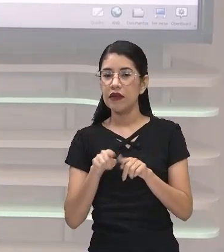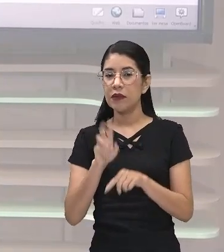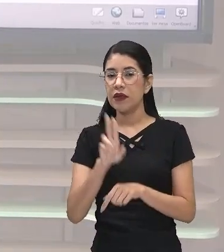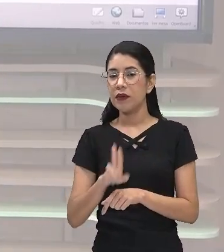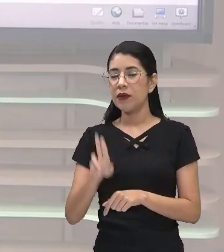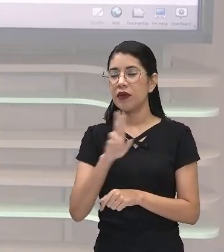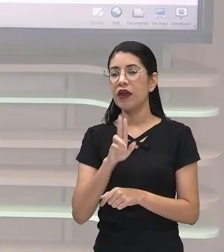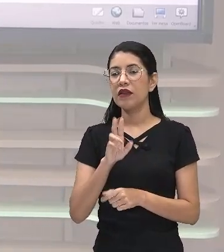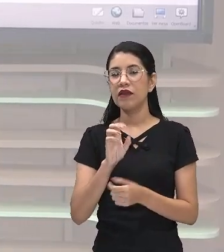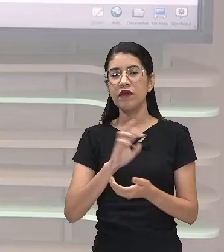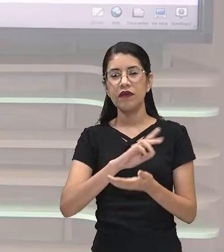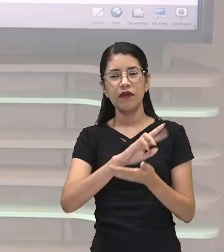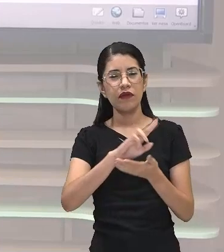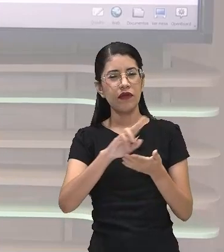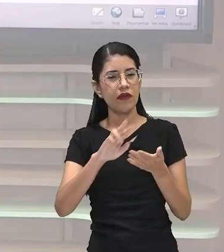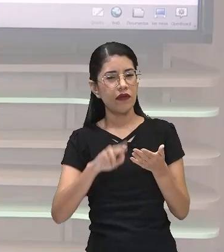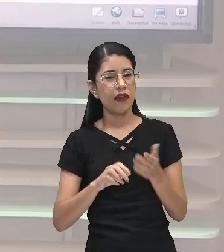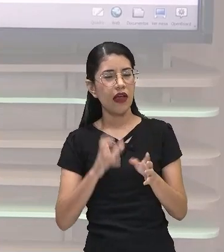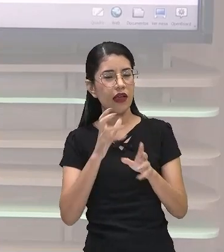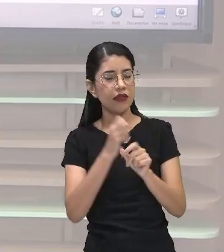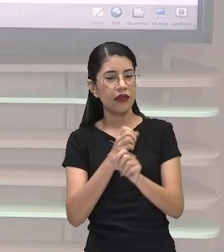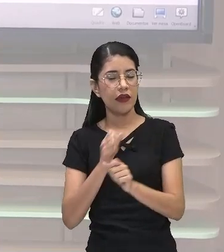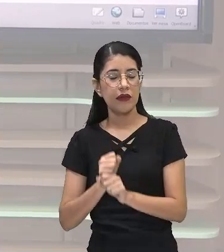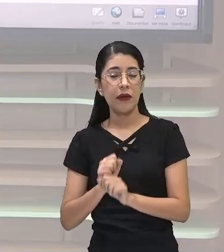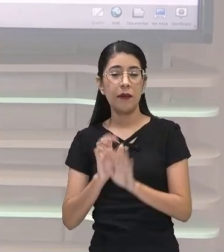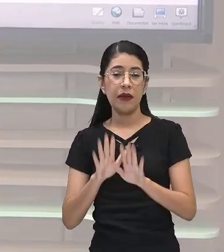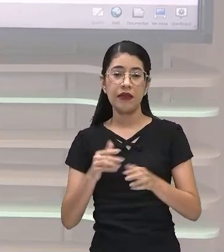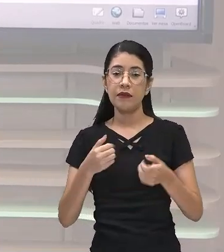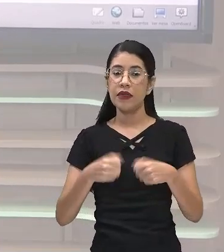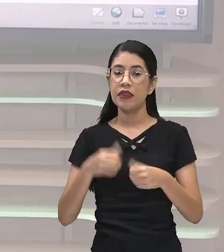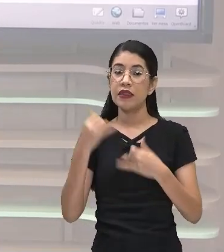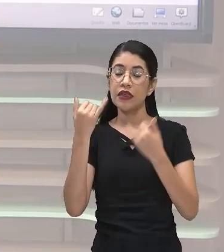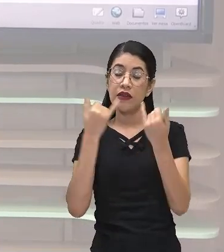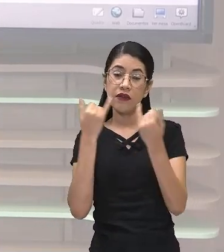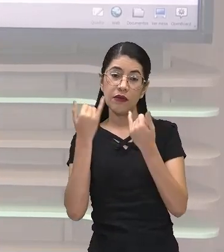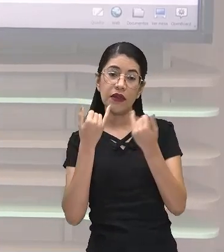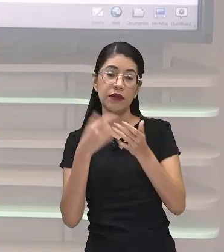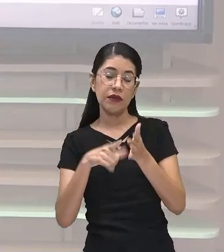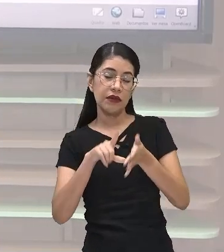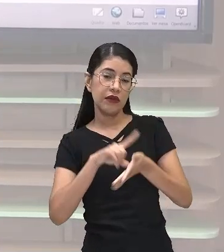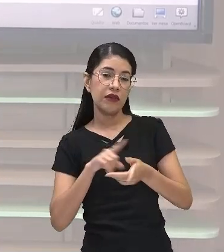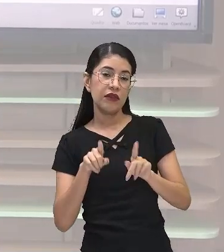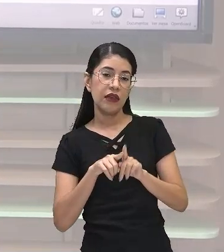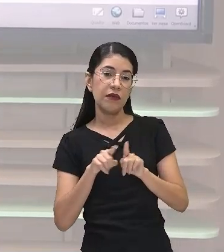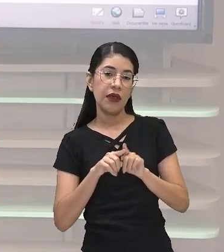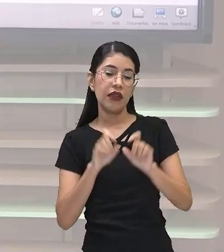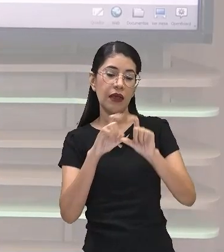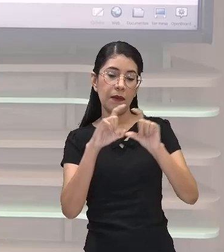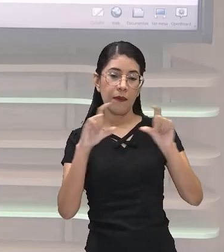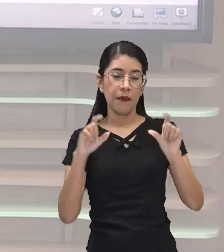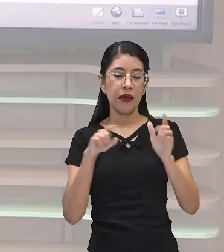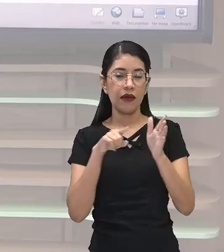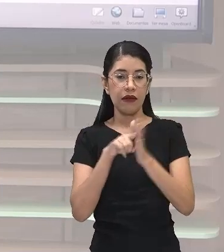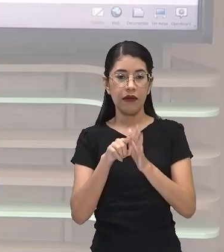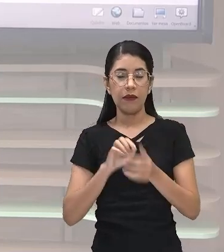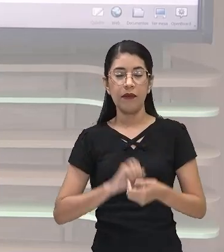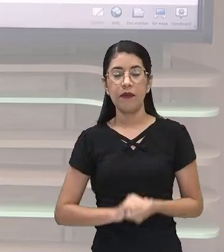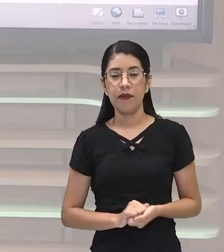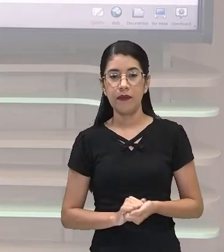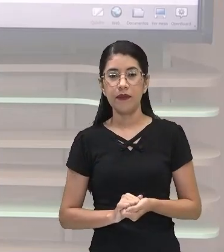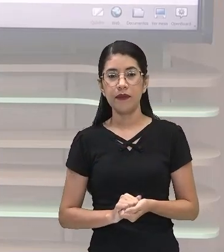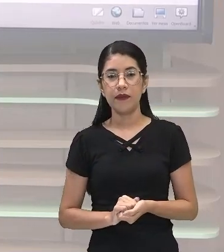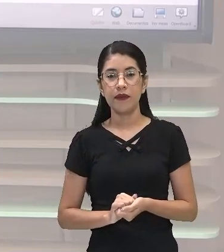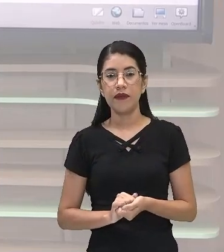em muitas questões, desde que você tenha, claro, aquelas informações que pedidas ali na nossa fórmula, ok?